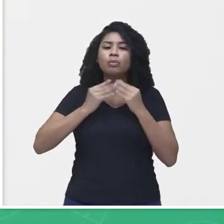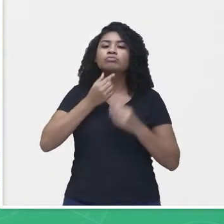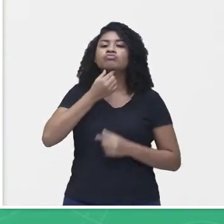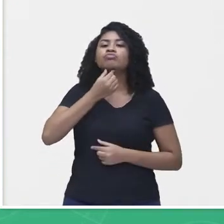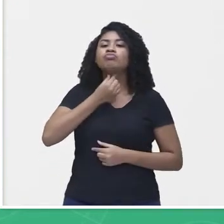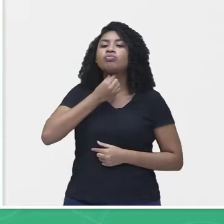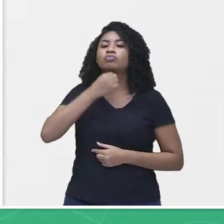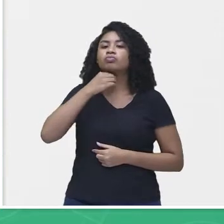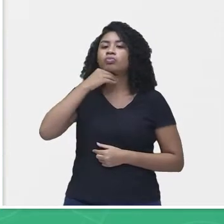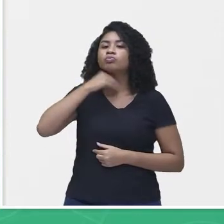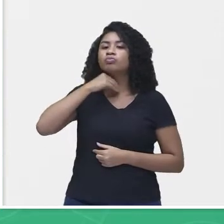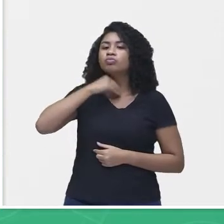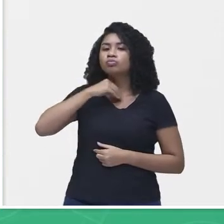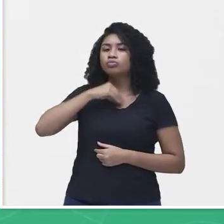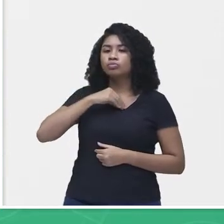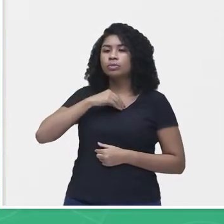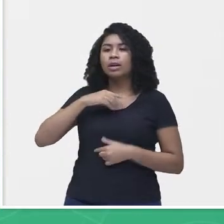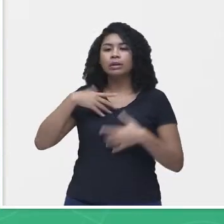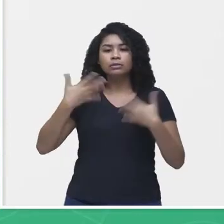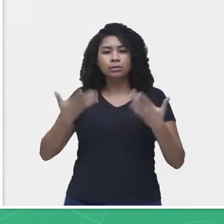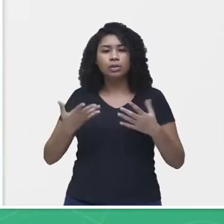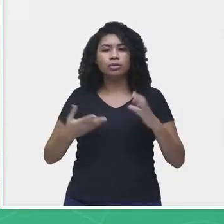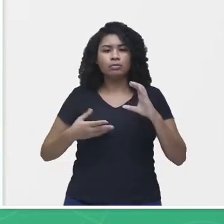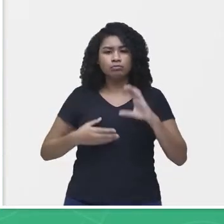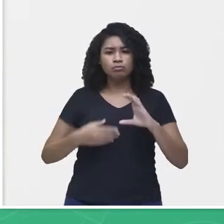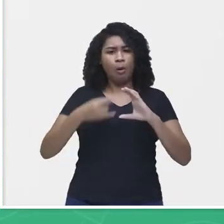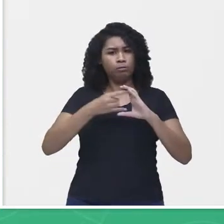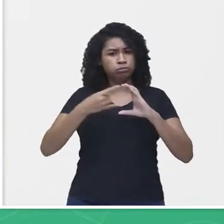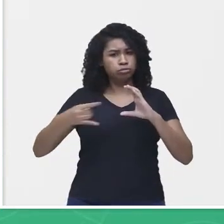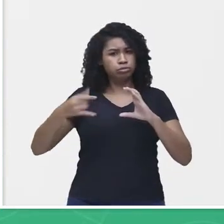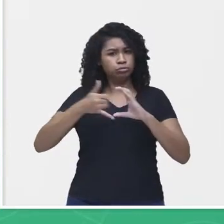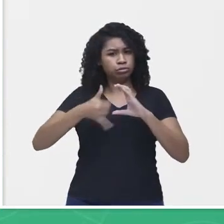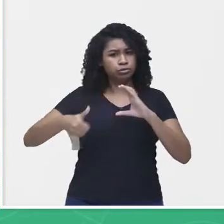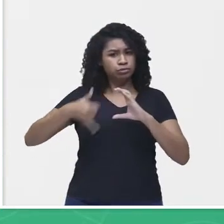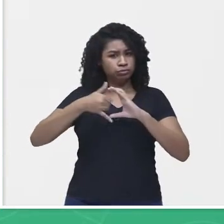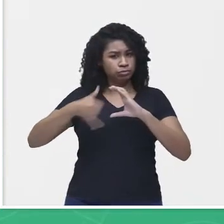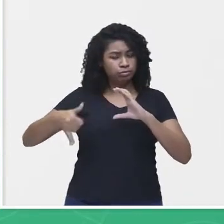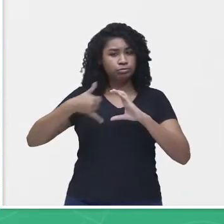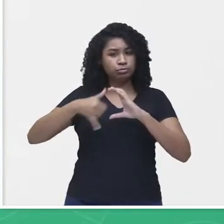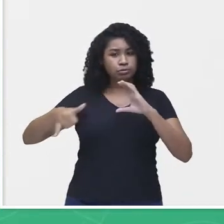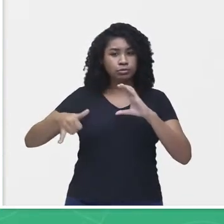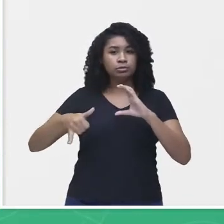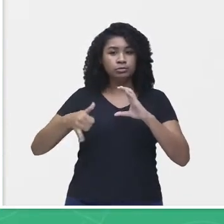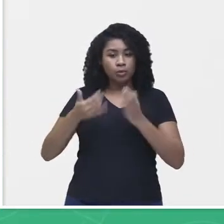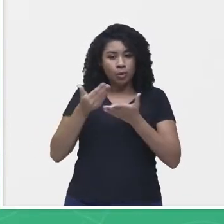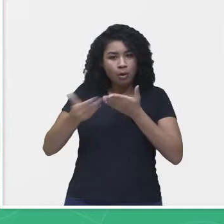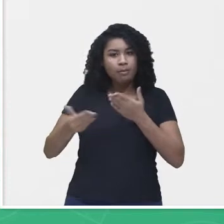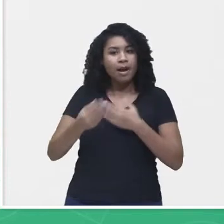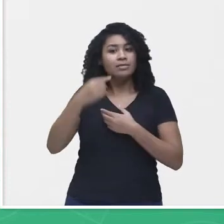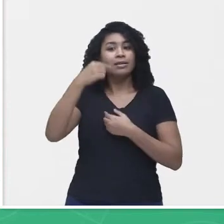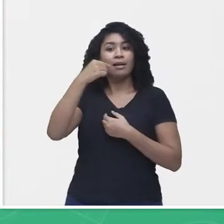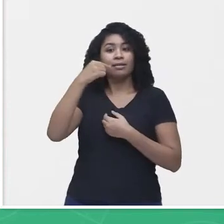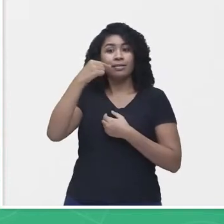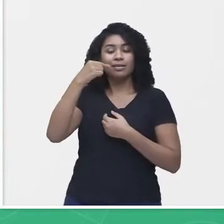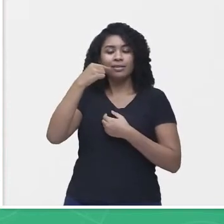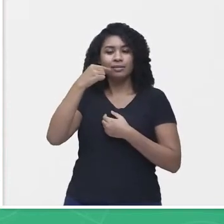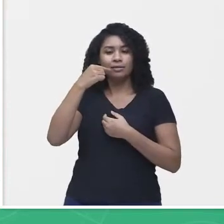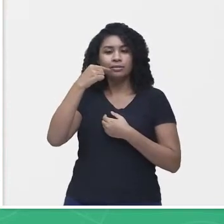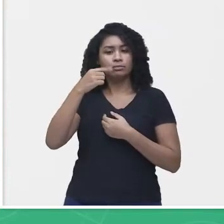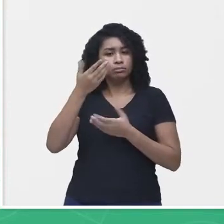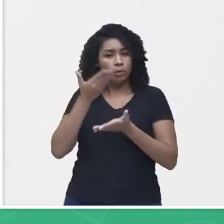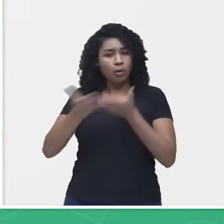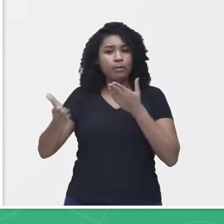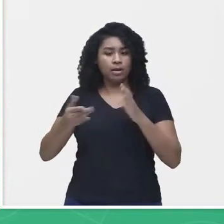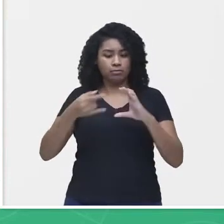carboidratos já são absorvidos por meio, já são decompostos por meio das enzimas que estão presentes na